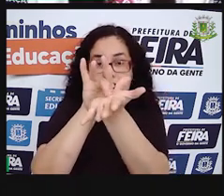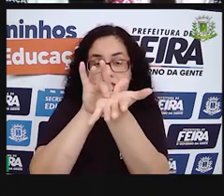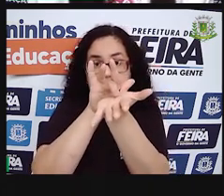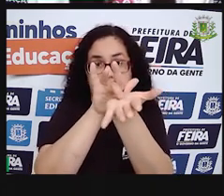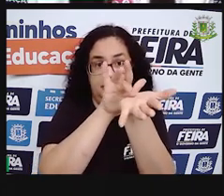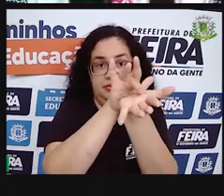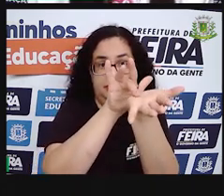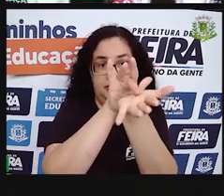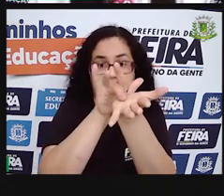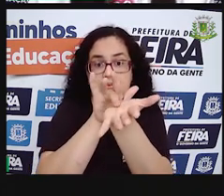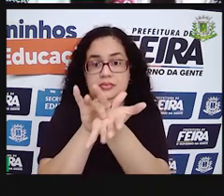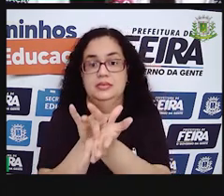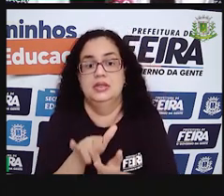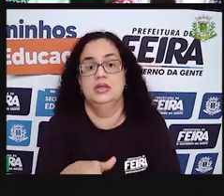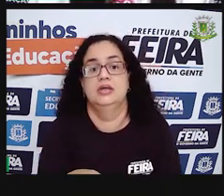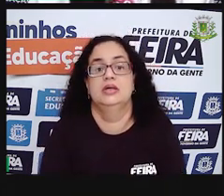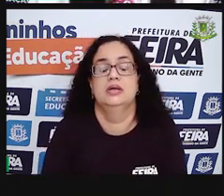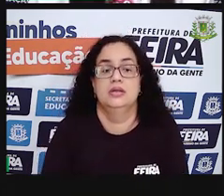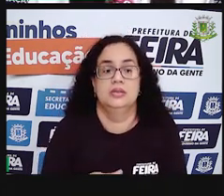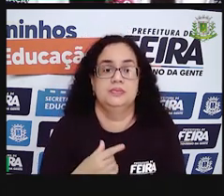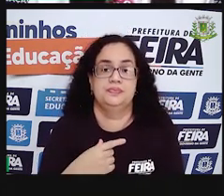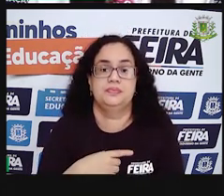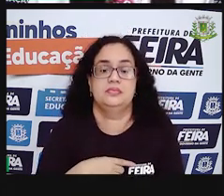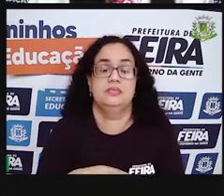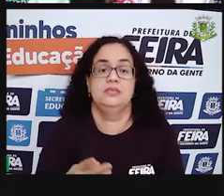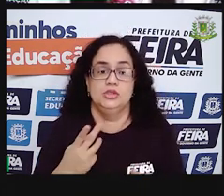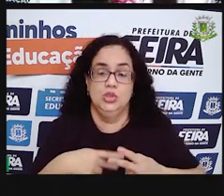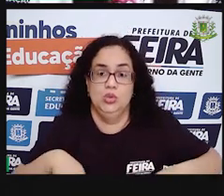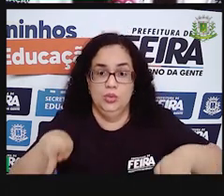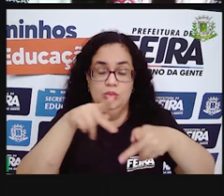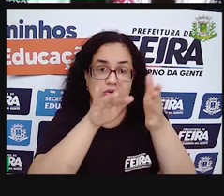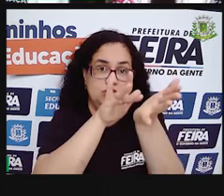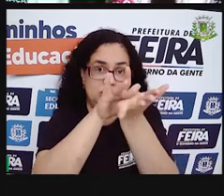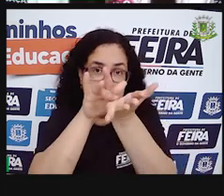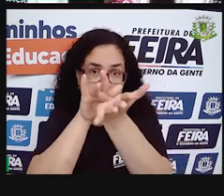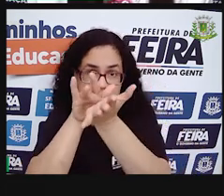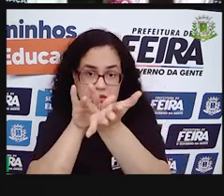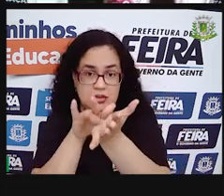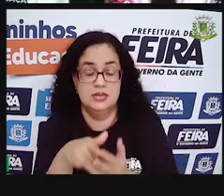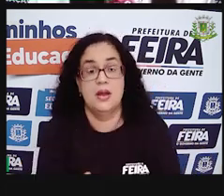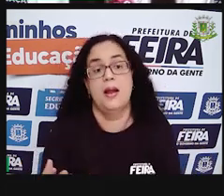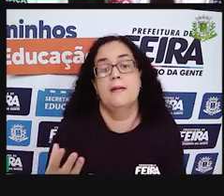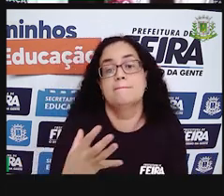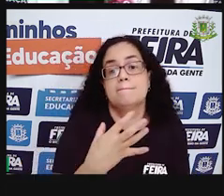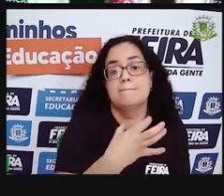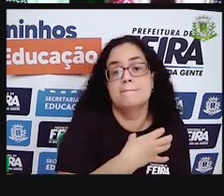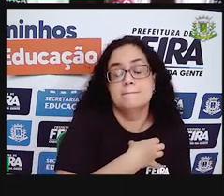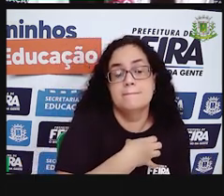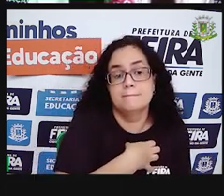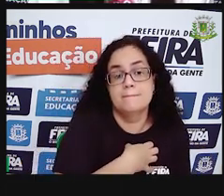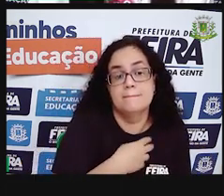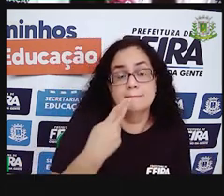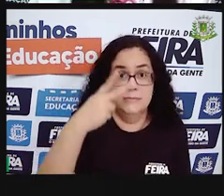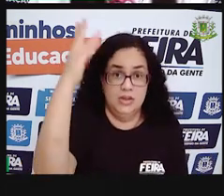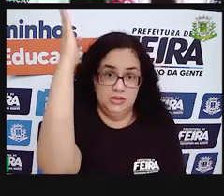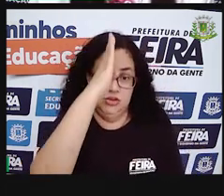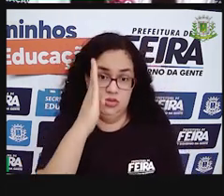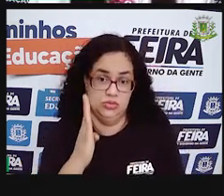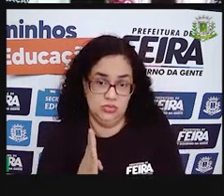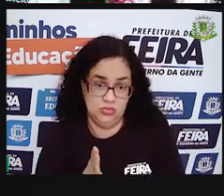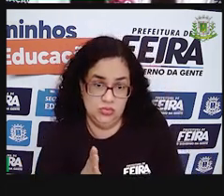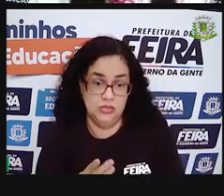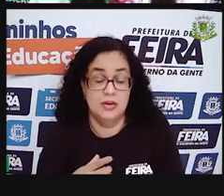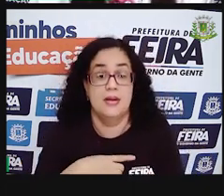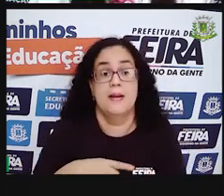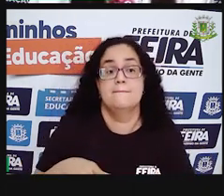os ciganos, né? As etnias aí vindo dos povos ciganos. E a Bahia é o segundo estado brasileiro onde